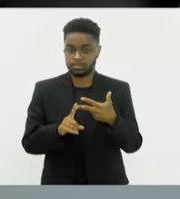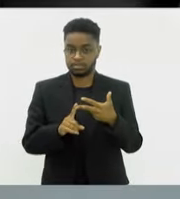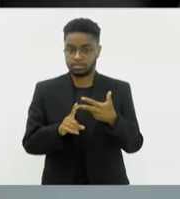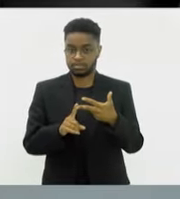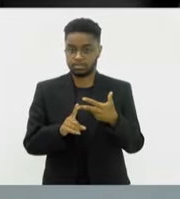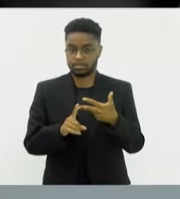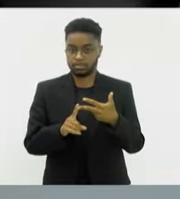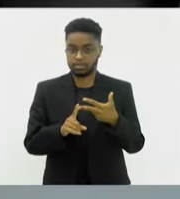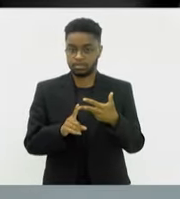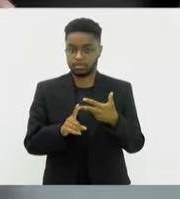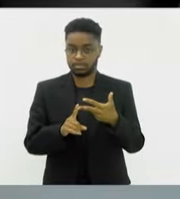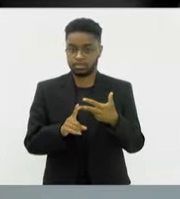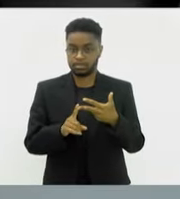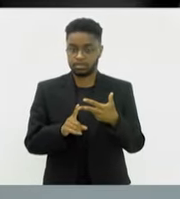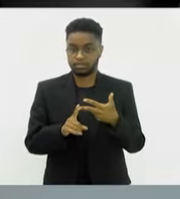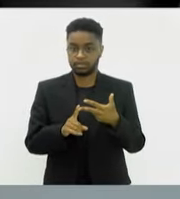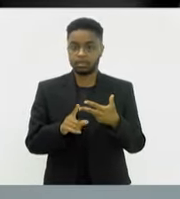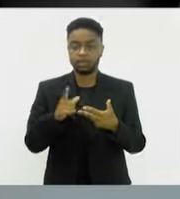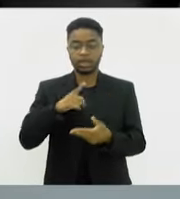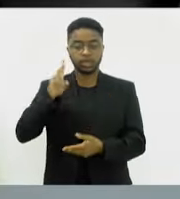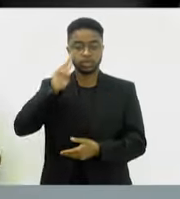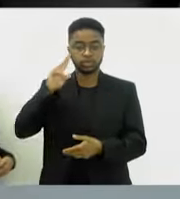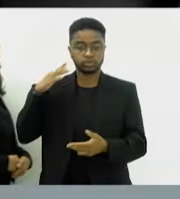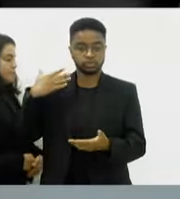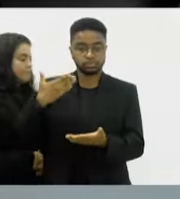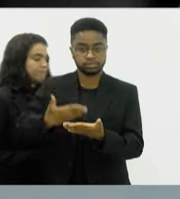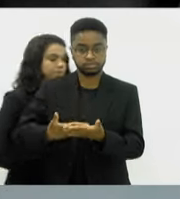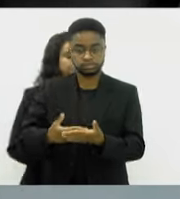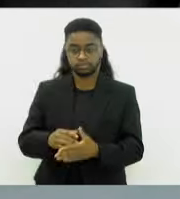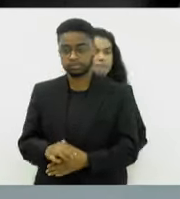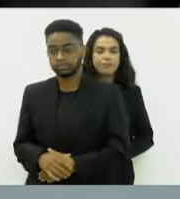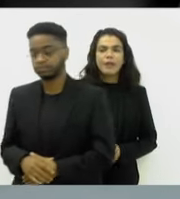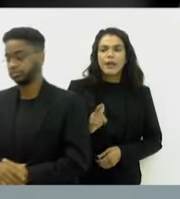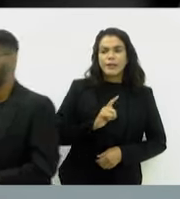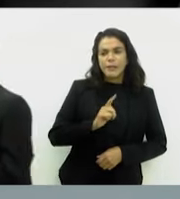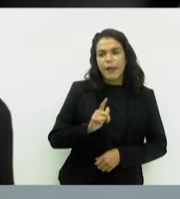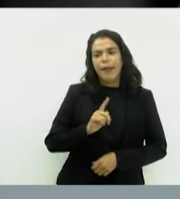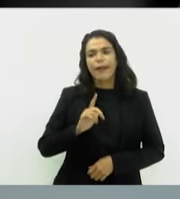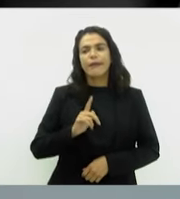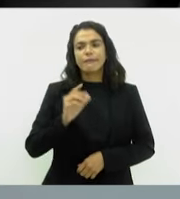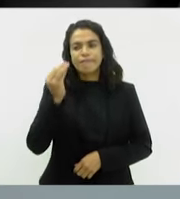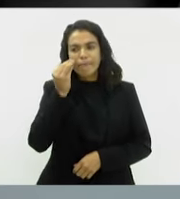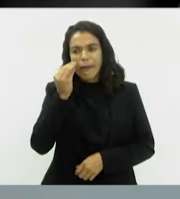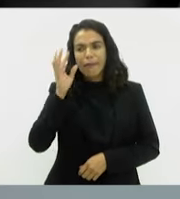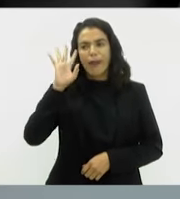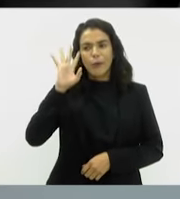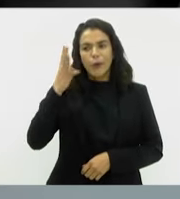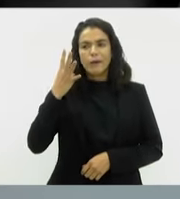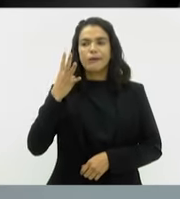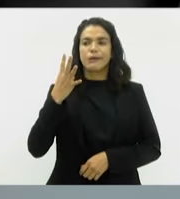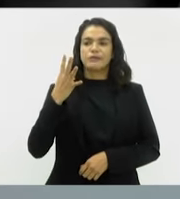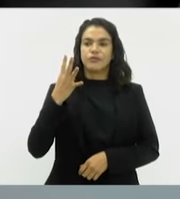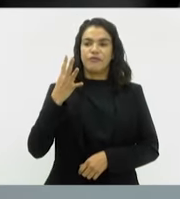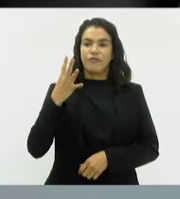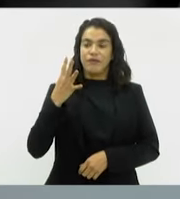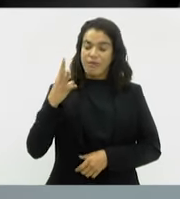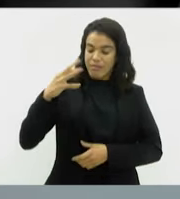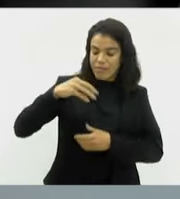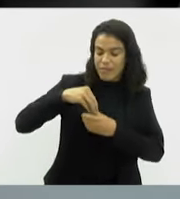A Assembleia, no seu histórico, tem procurado resolver essa questão na